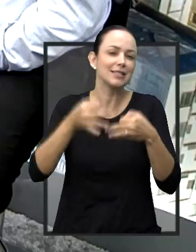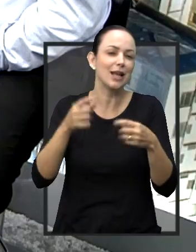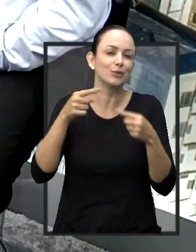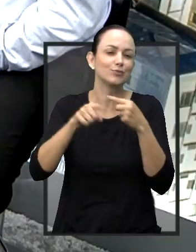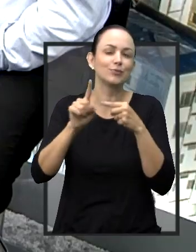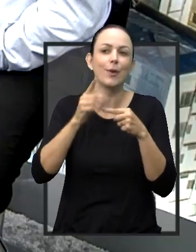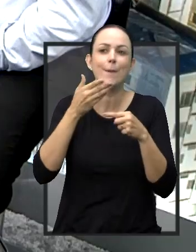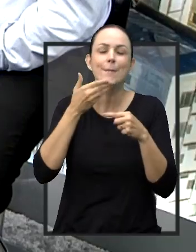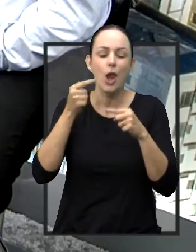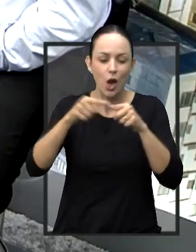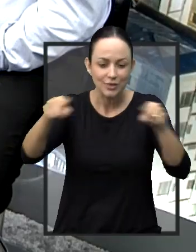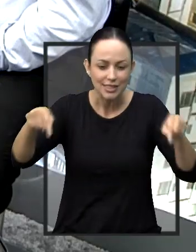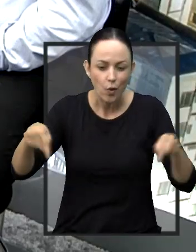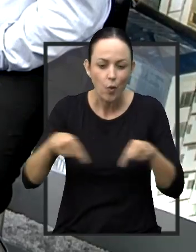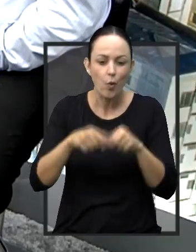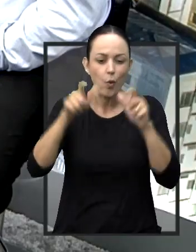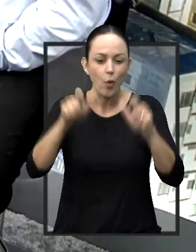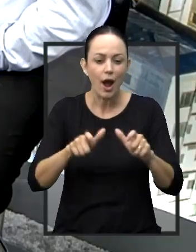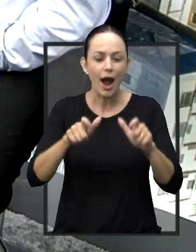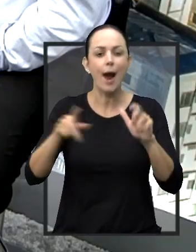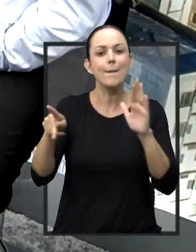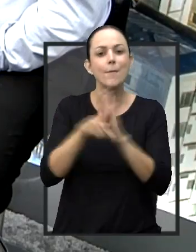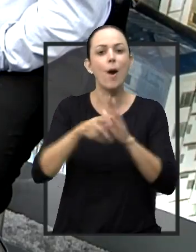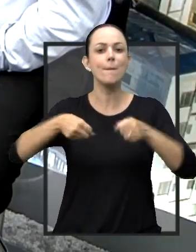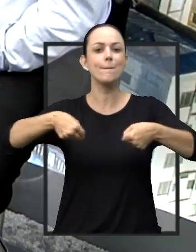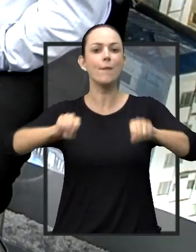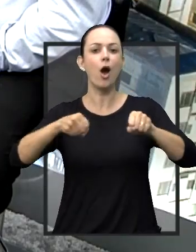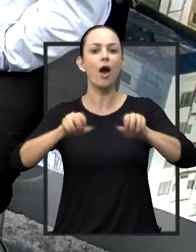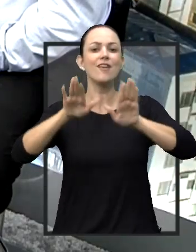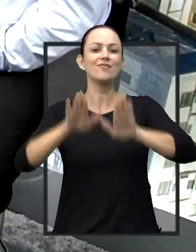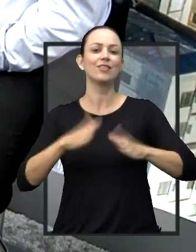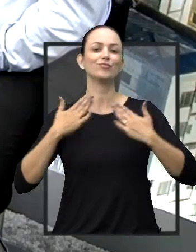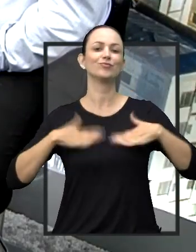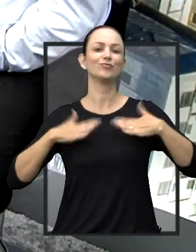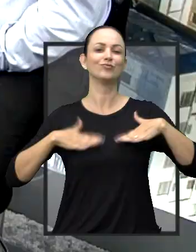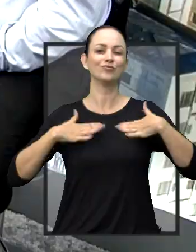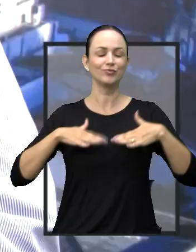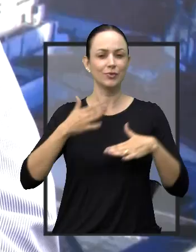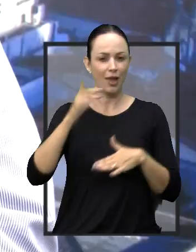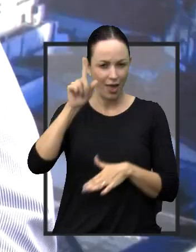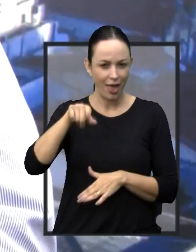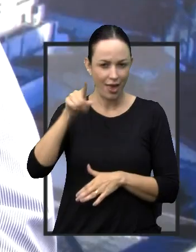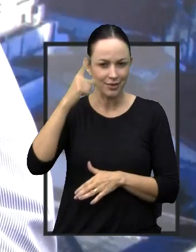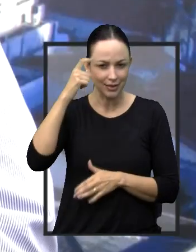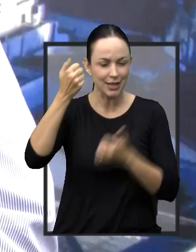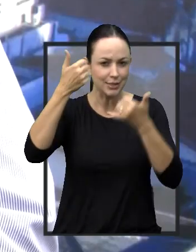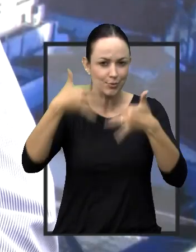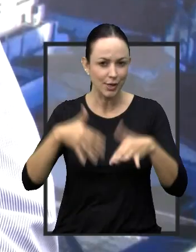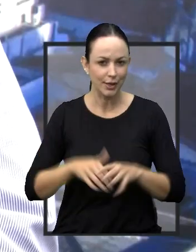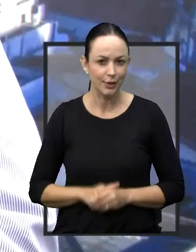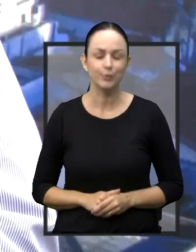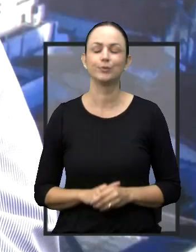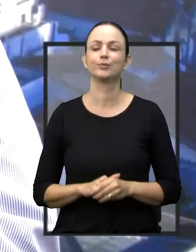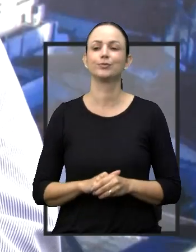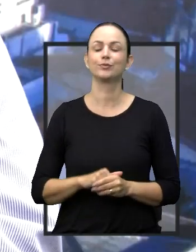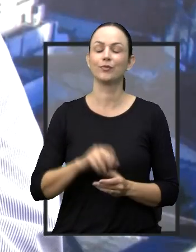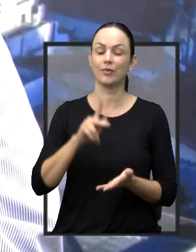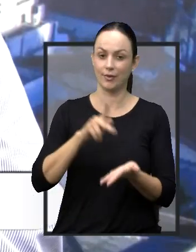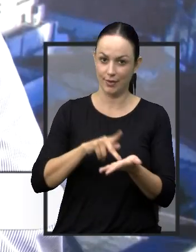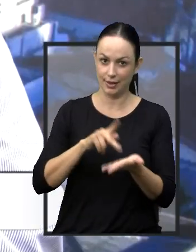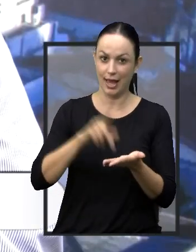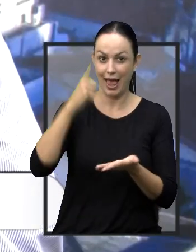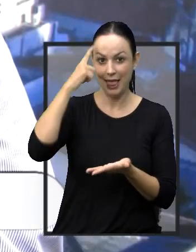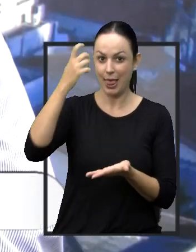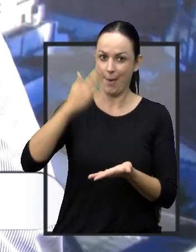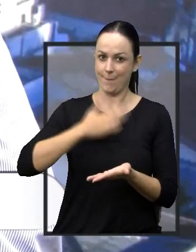melhores condições a esses motociclistas. Eu gostaria que o senhor falasse um pouquinho mais sobre essa ideia. Na verdade, essa ideia não é minha,